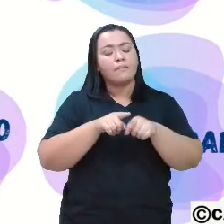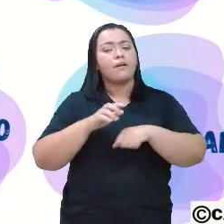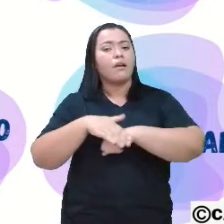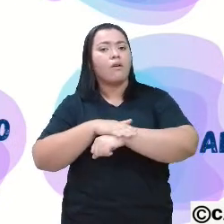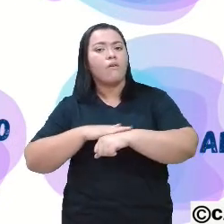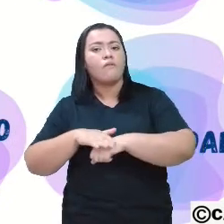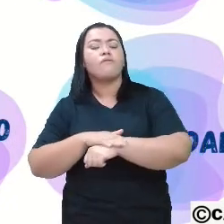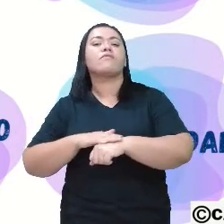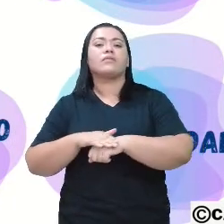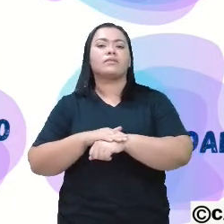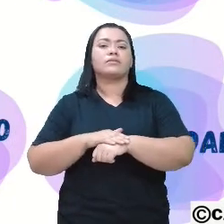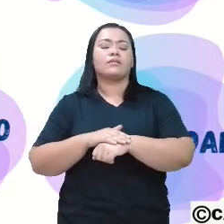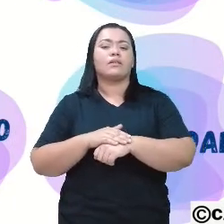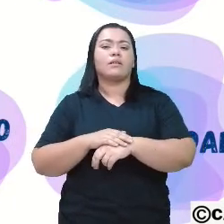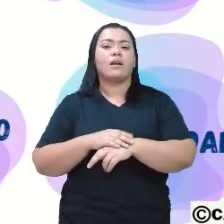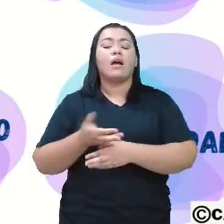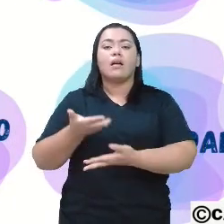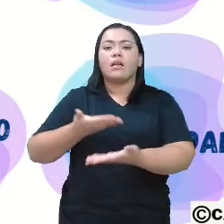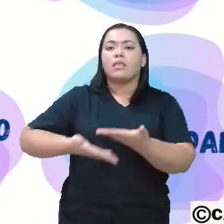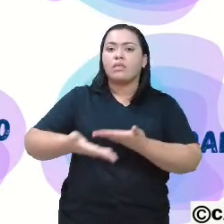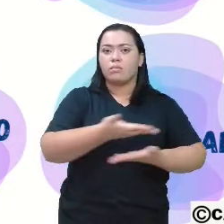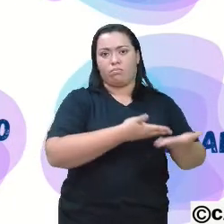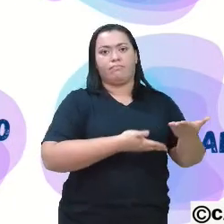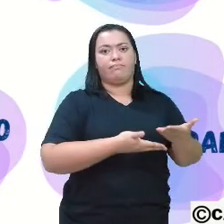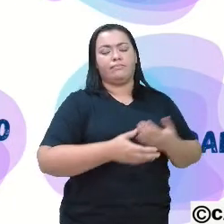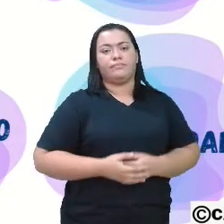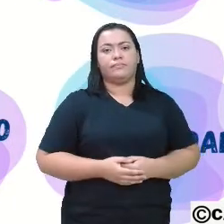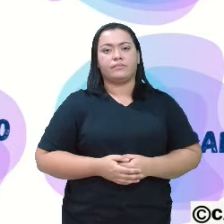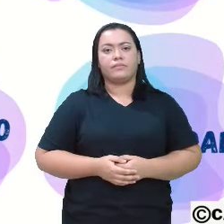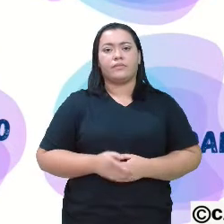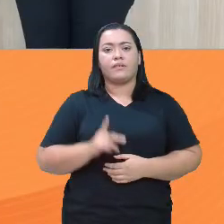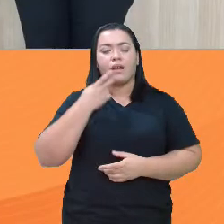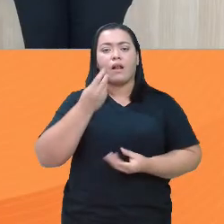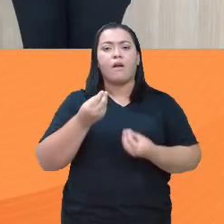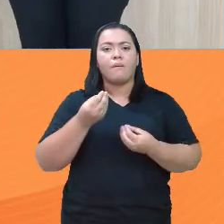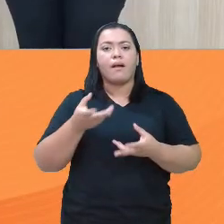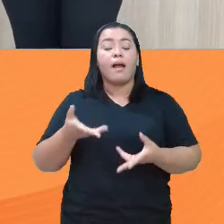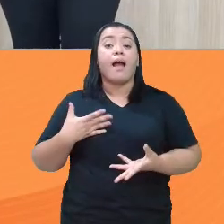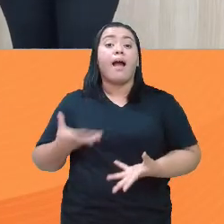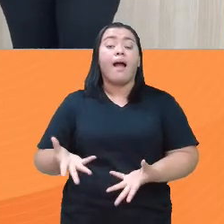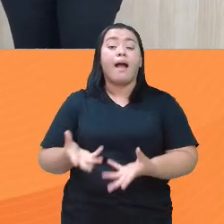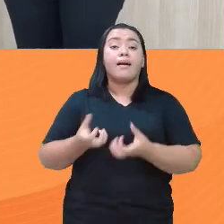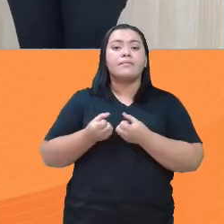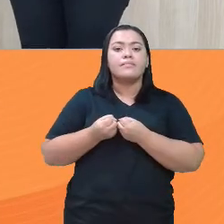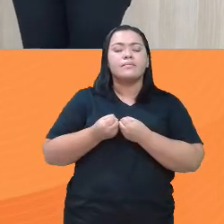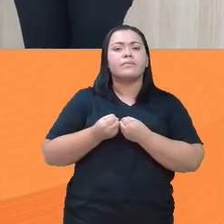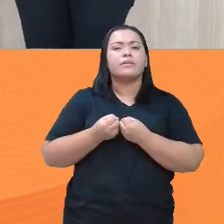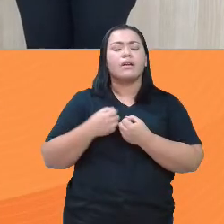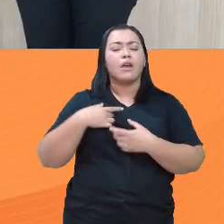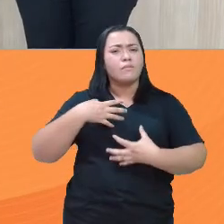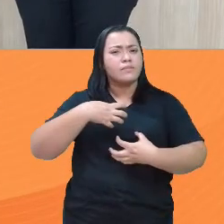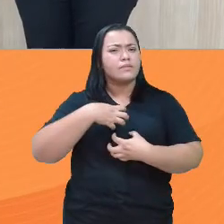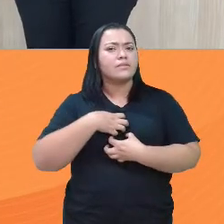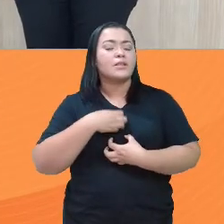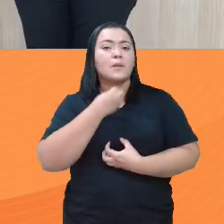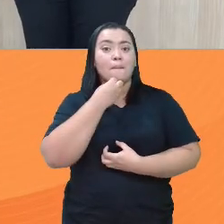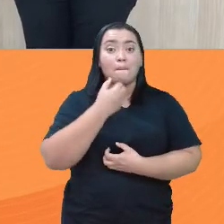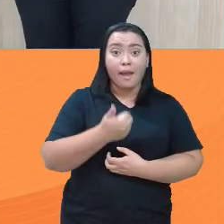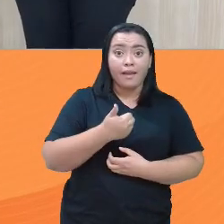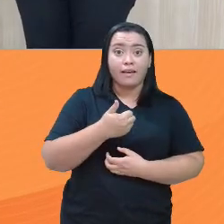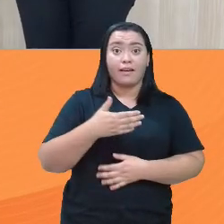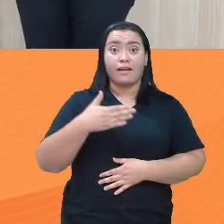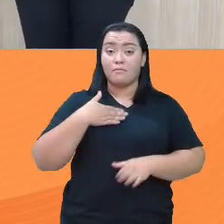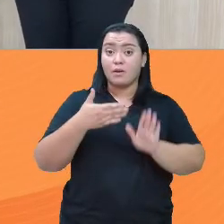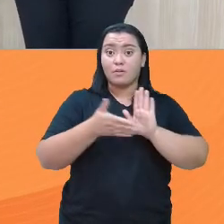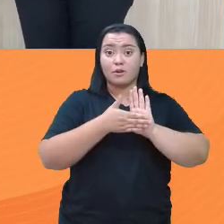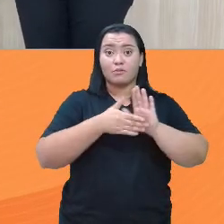em meio a trocas. E aí a gente fala da receptividade. Então, se eu me sinto bem, se a minha proposta